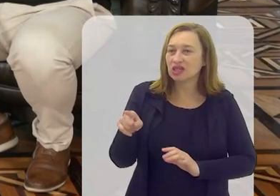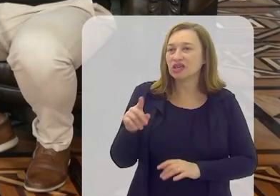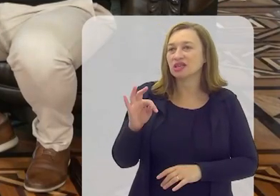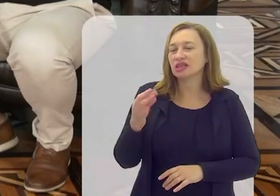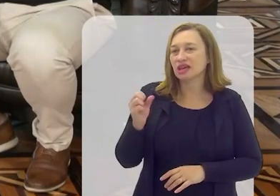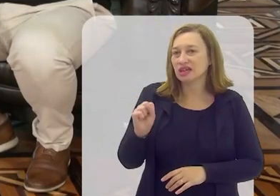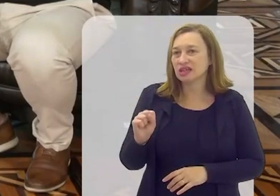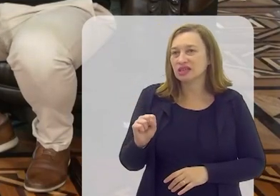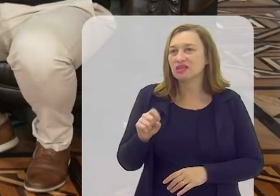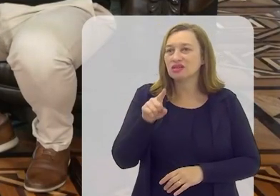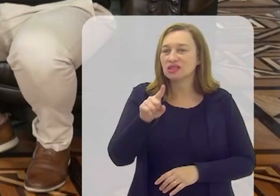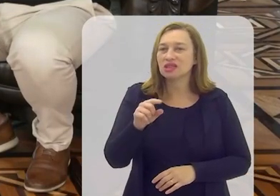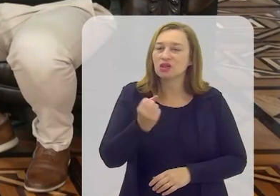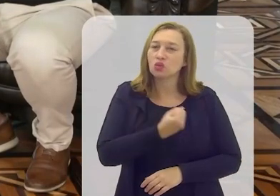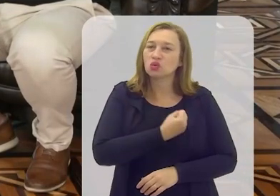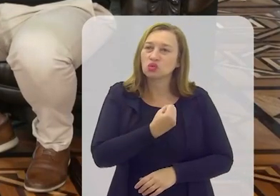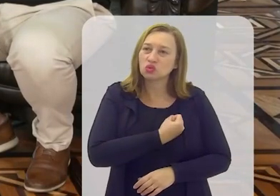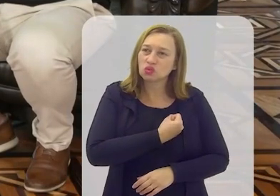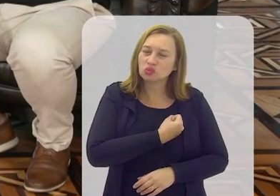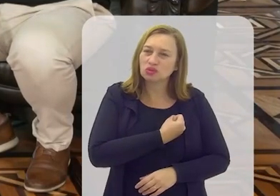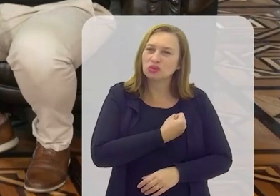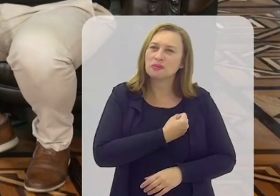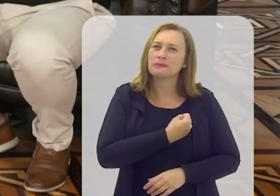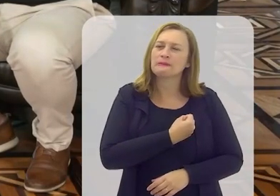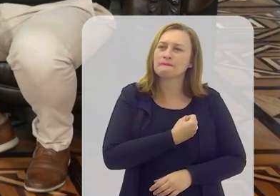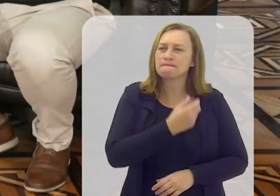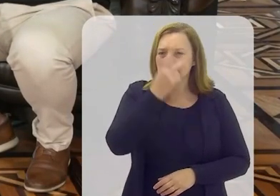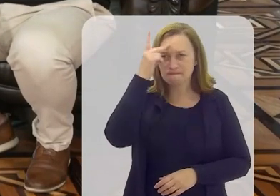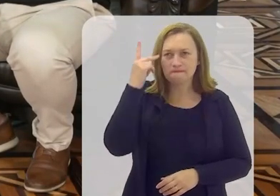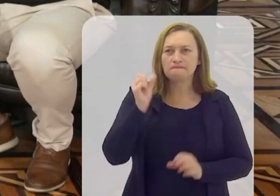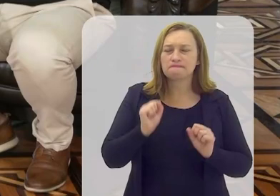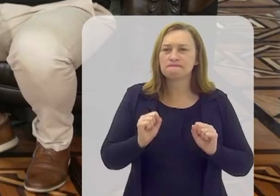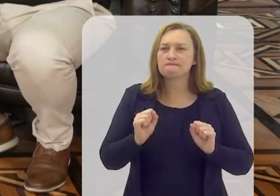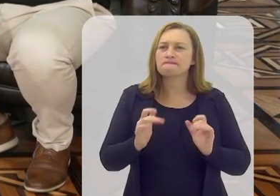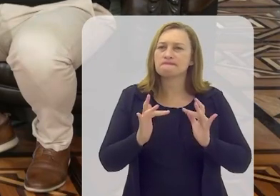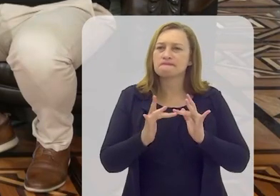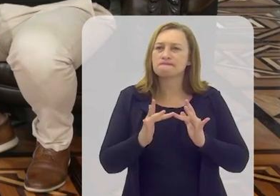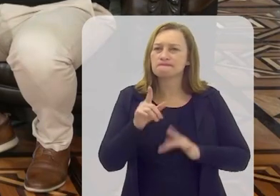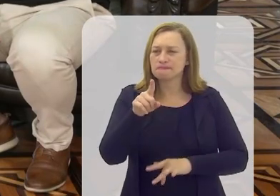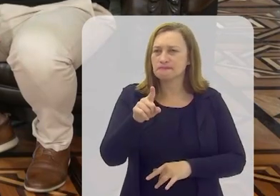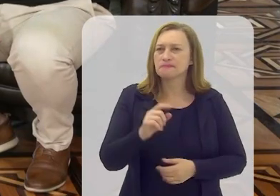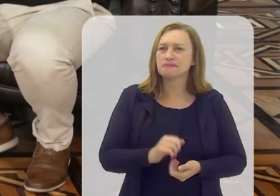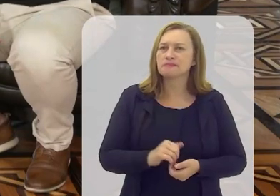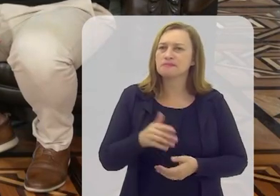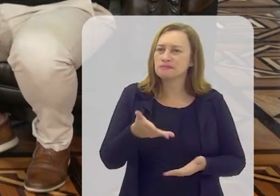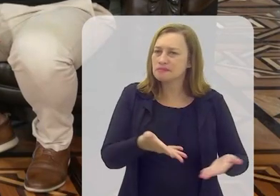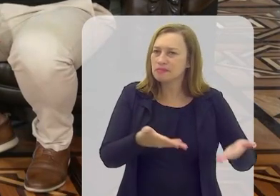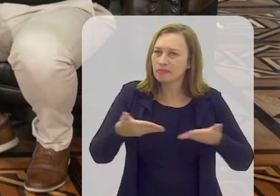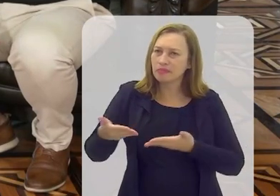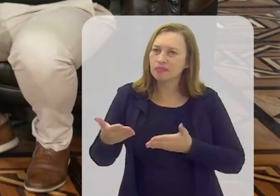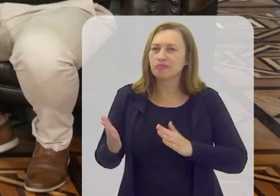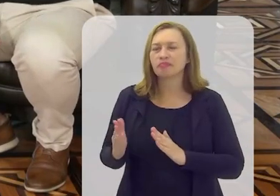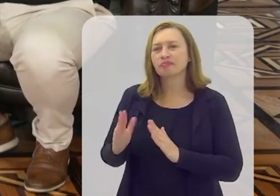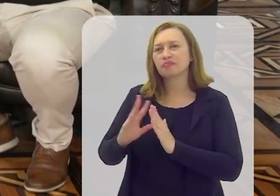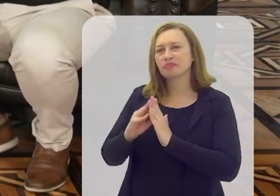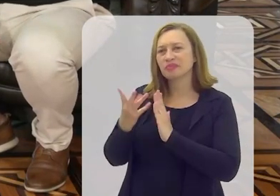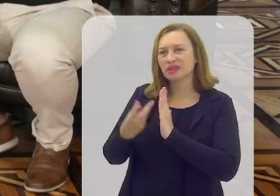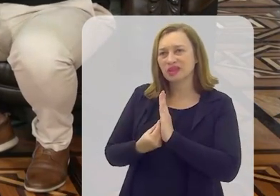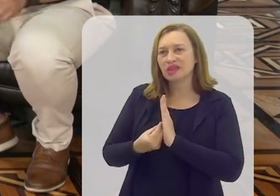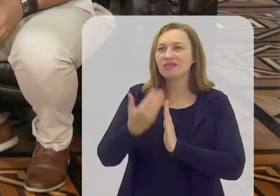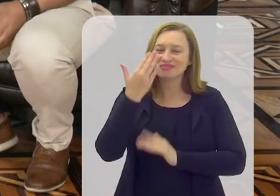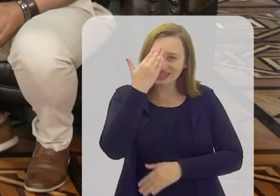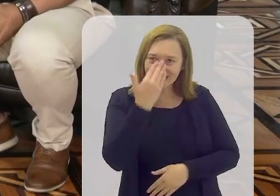aqui agora, nos bastidores, que você desse o seu número, né, para que as pessoas pudessem contactar com você, chamar você